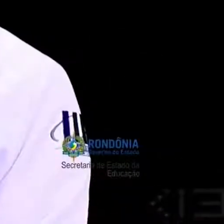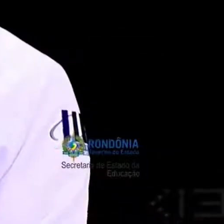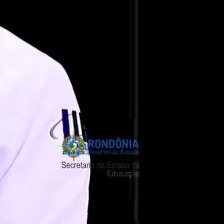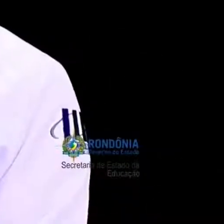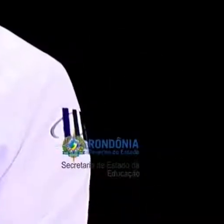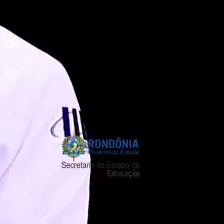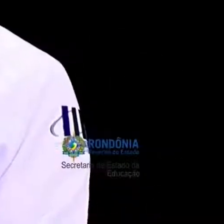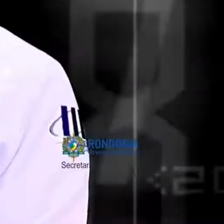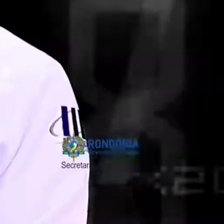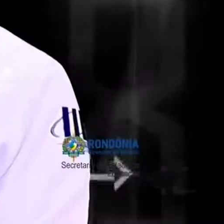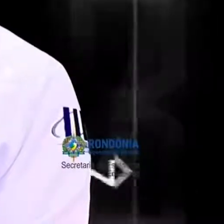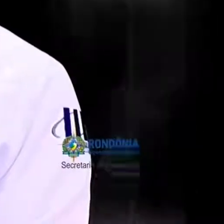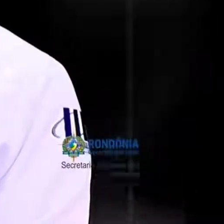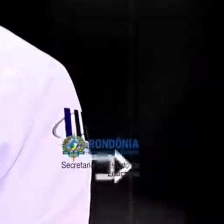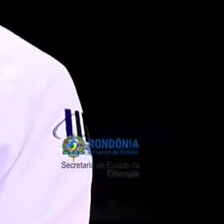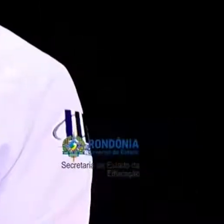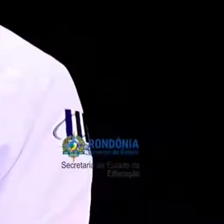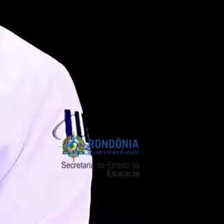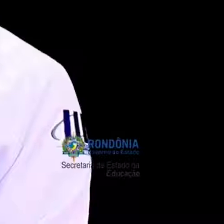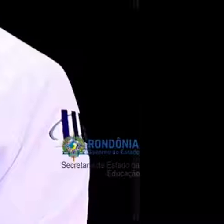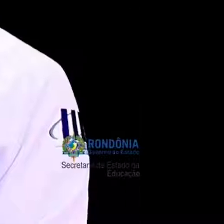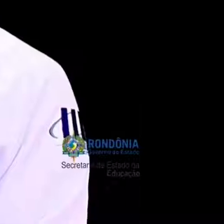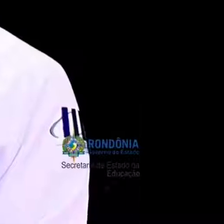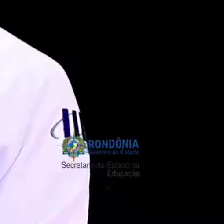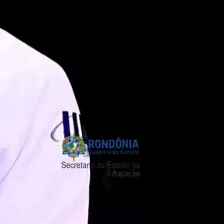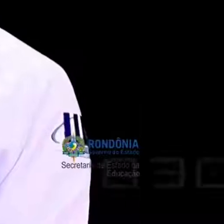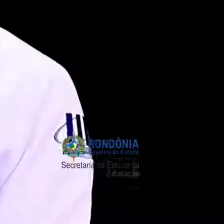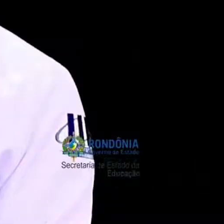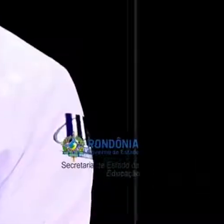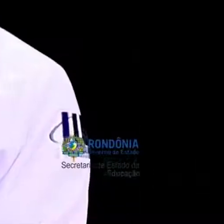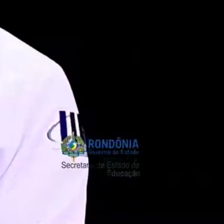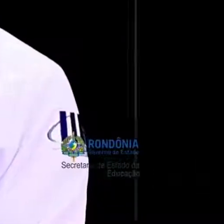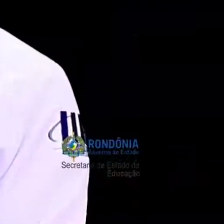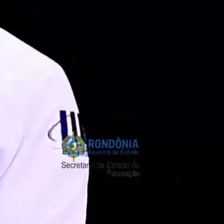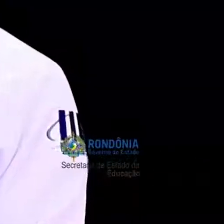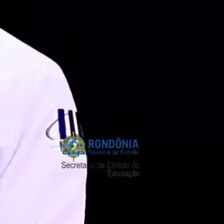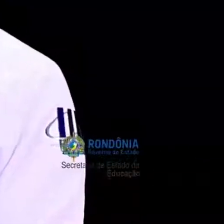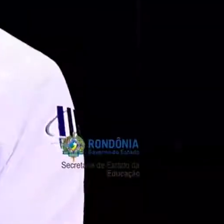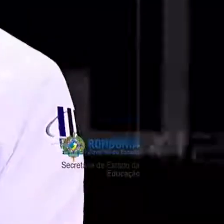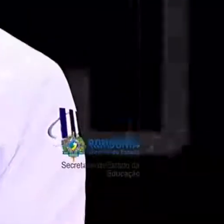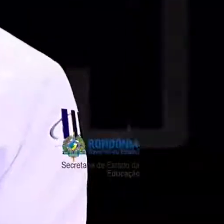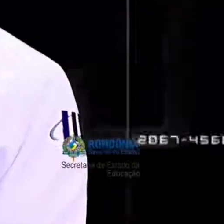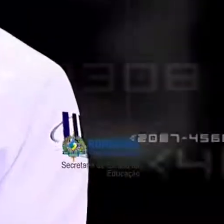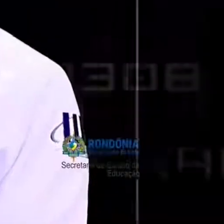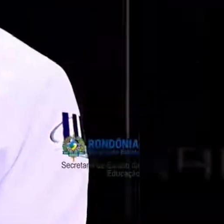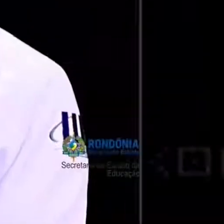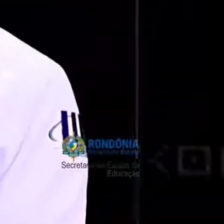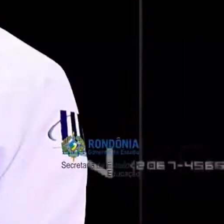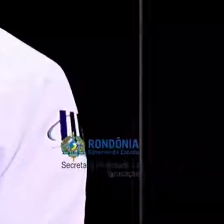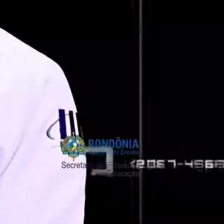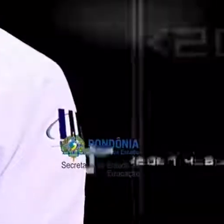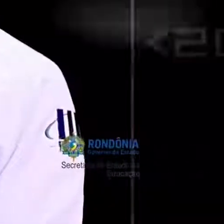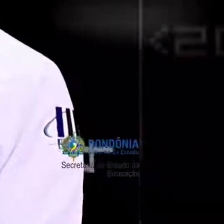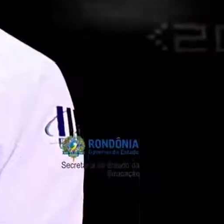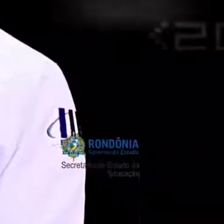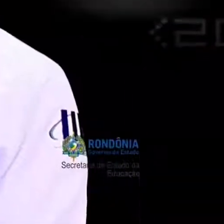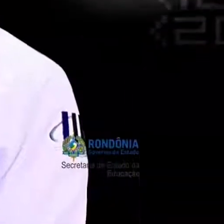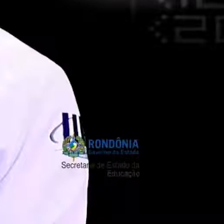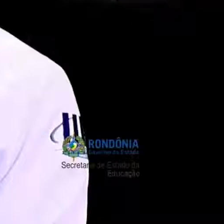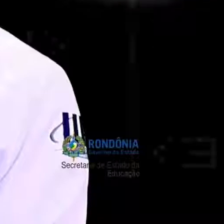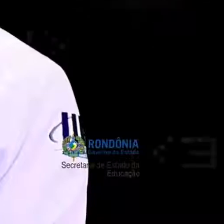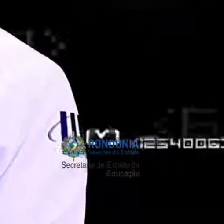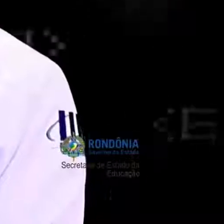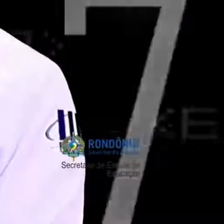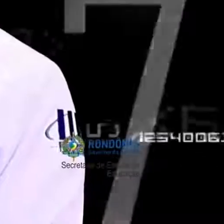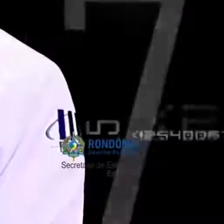um parto normal. Porém, o que temos que saber é que existe realmente os excessos e esses excessos têm que pôr limites. E limite quem